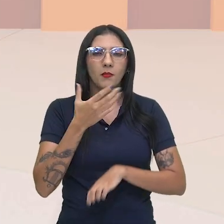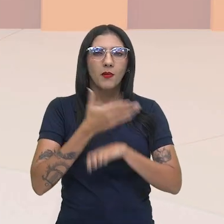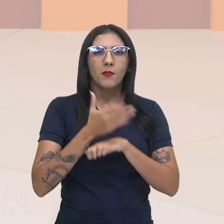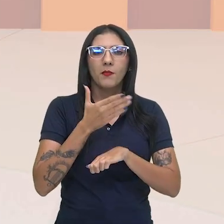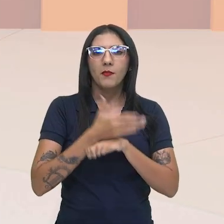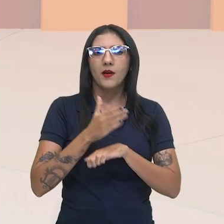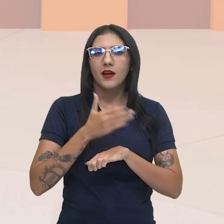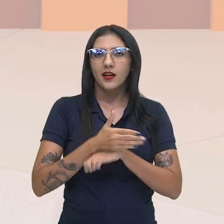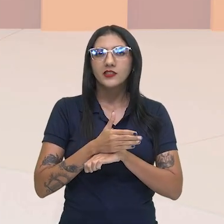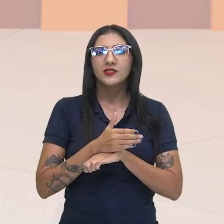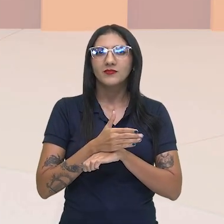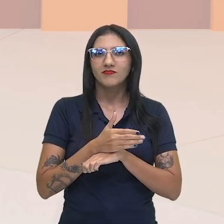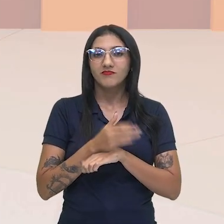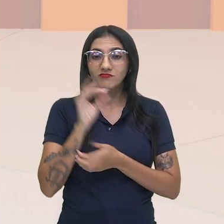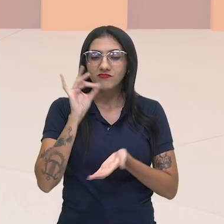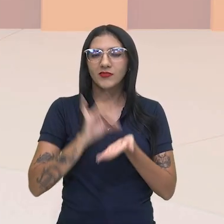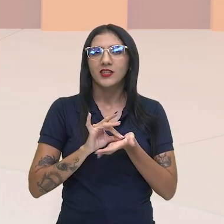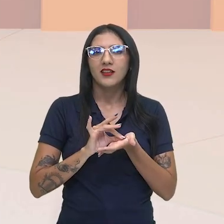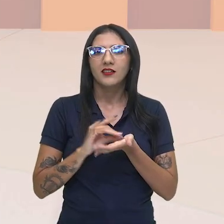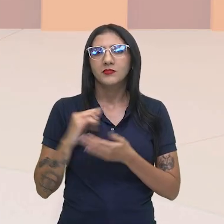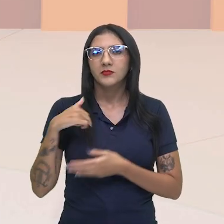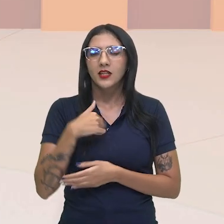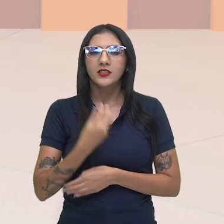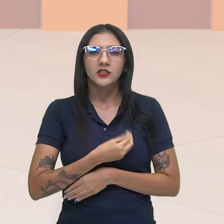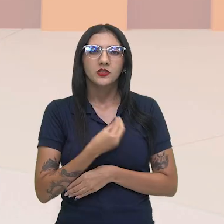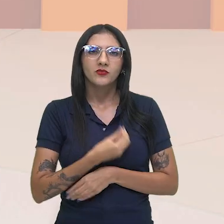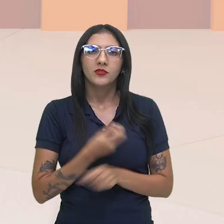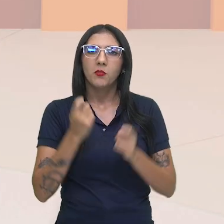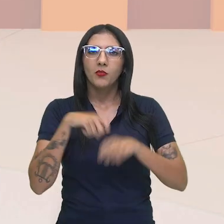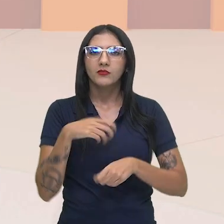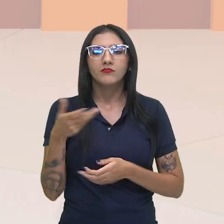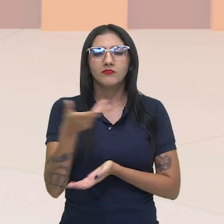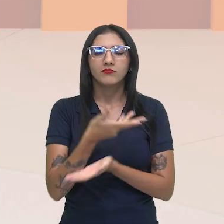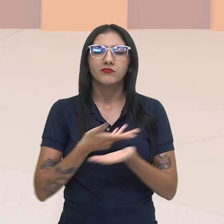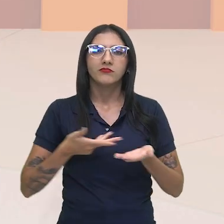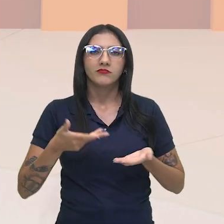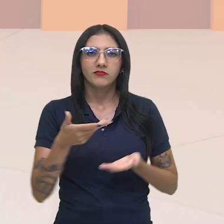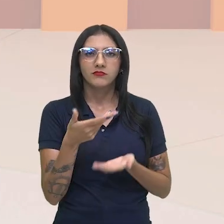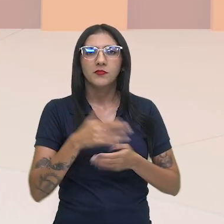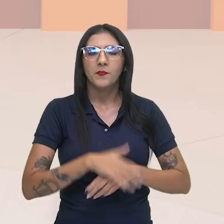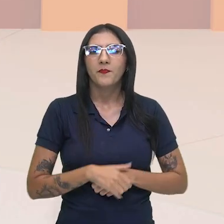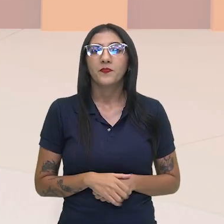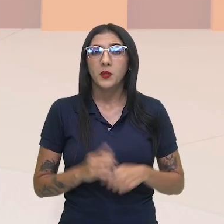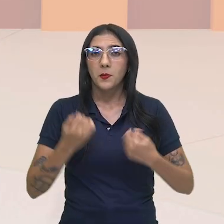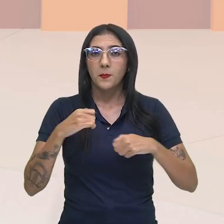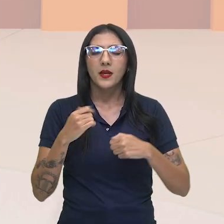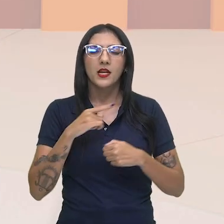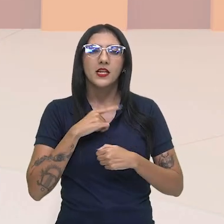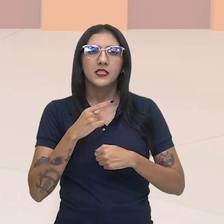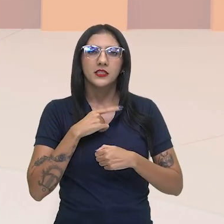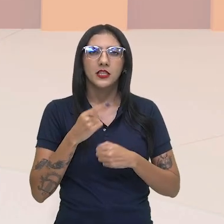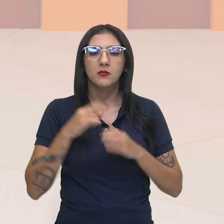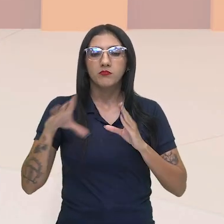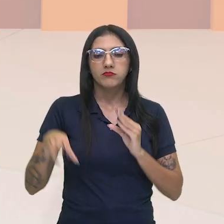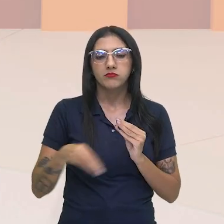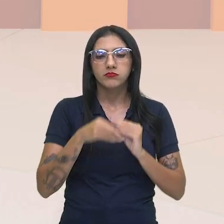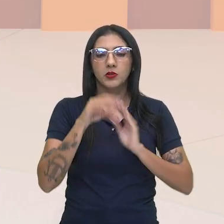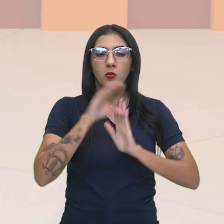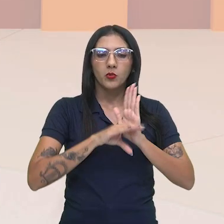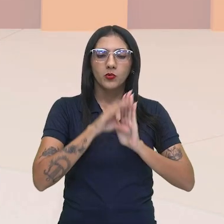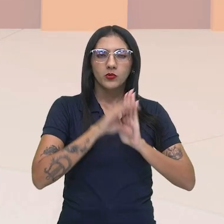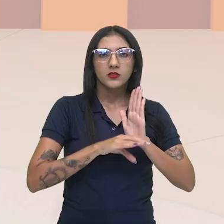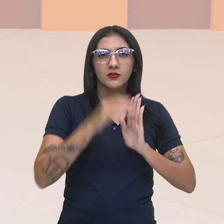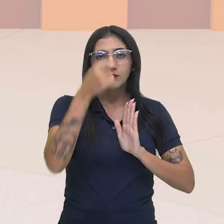exercício prático, gente, para vivermos em sociedade. Temos que introduzir o conceito de